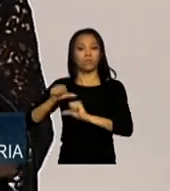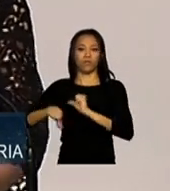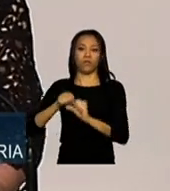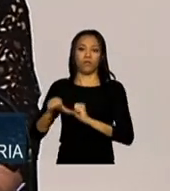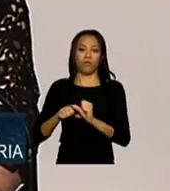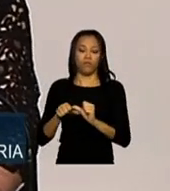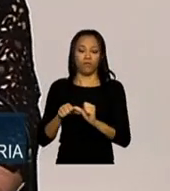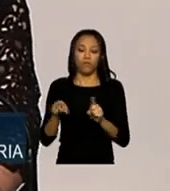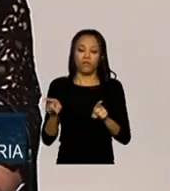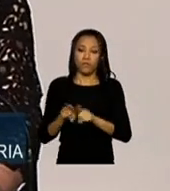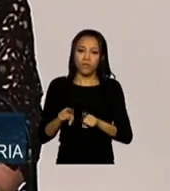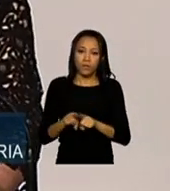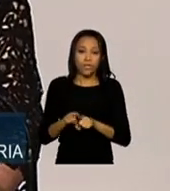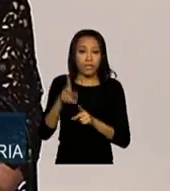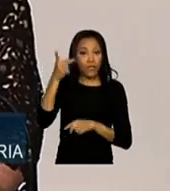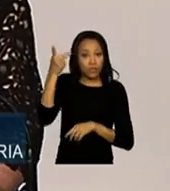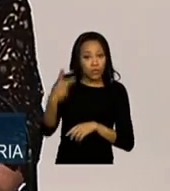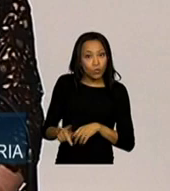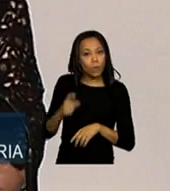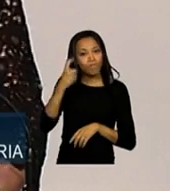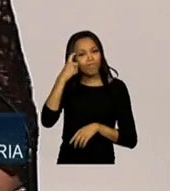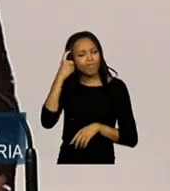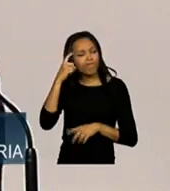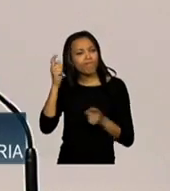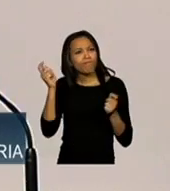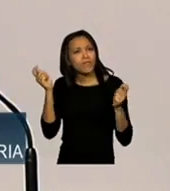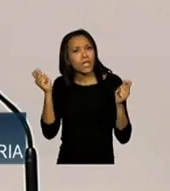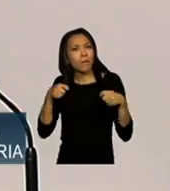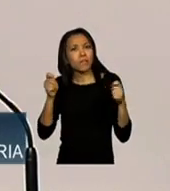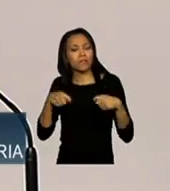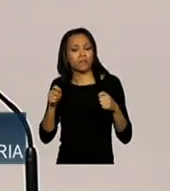da sua capacidade de